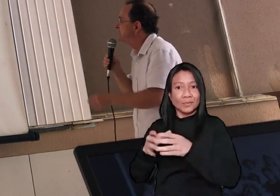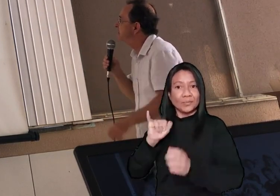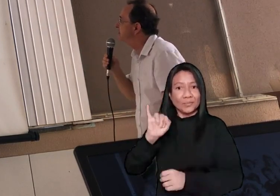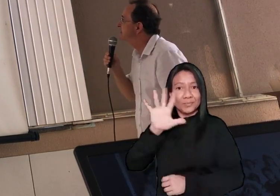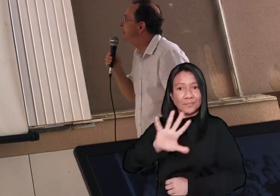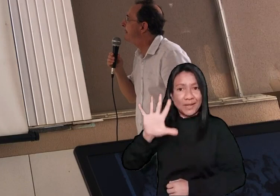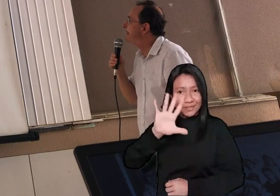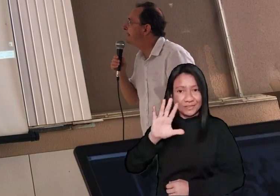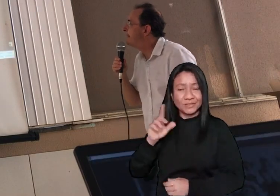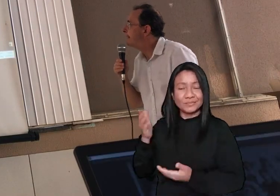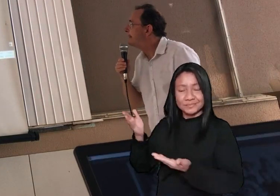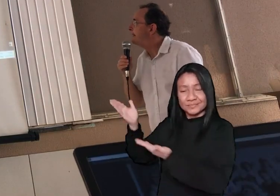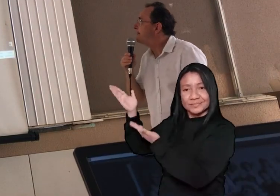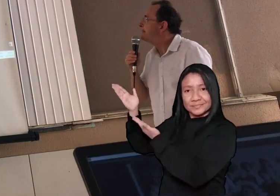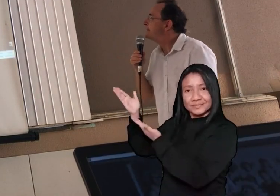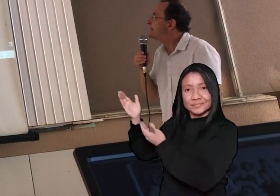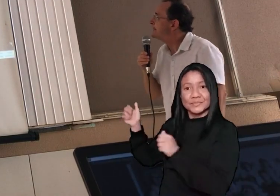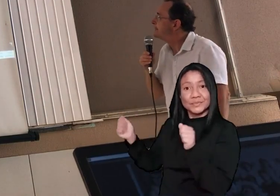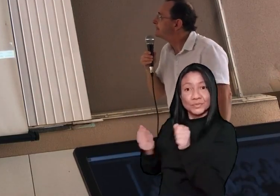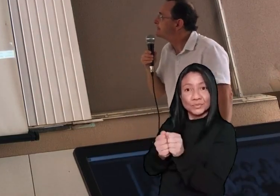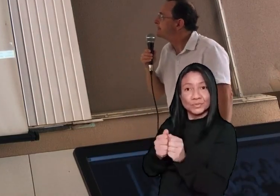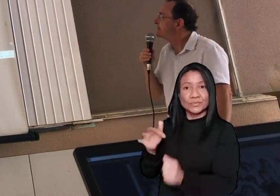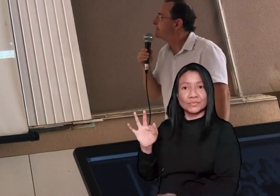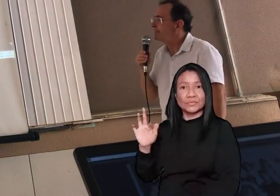da casa.